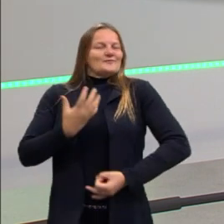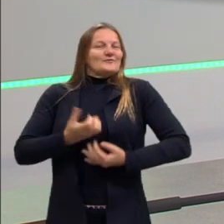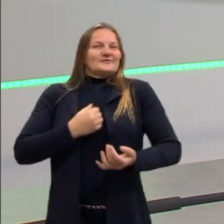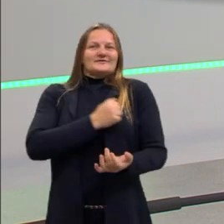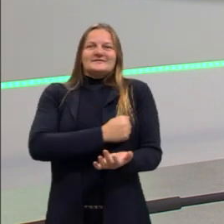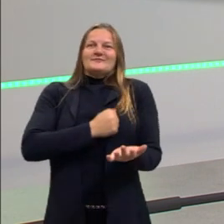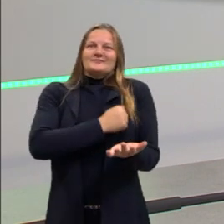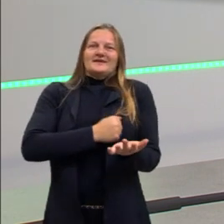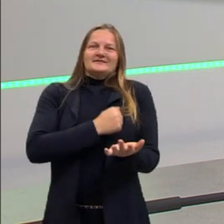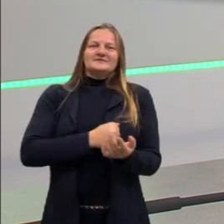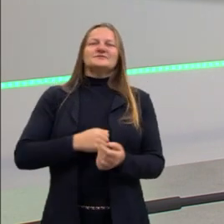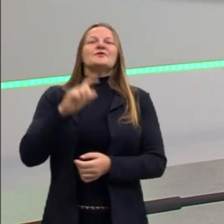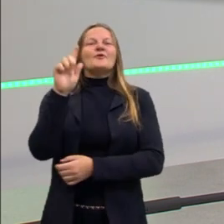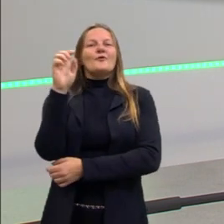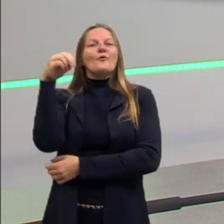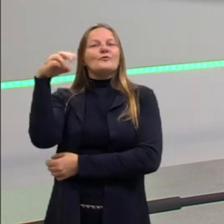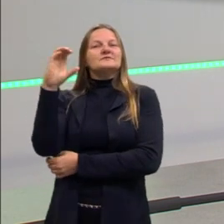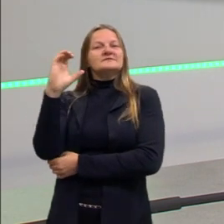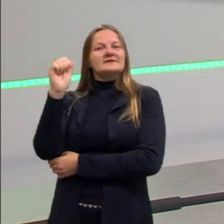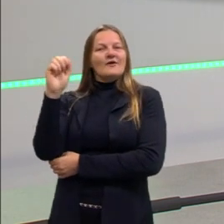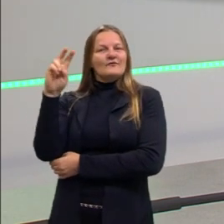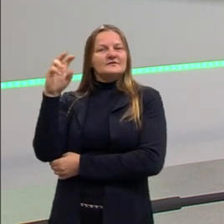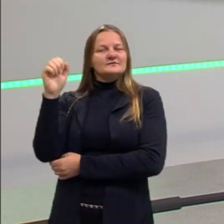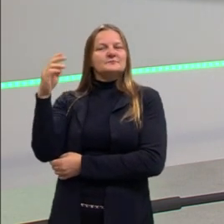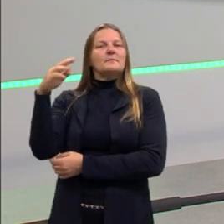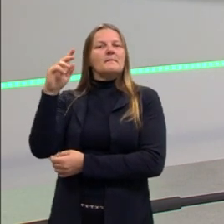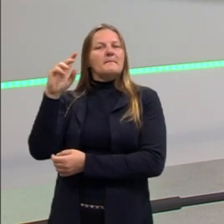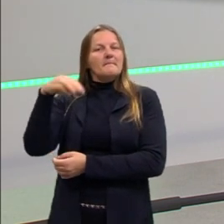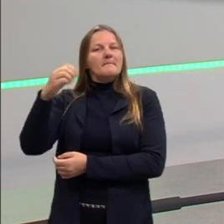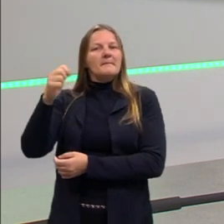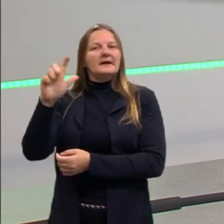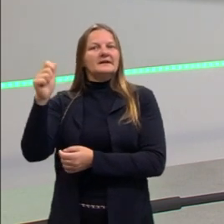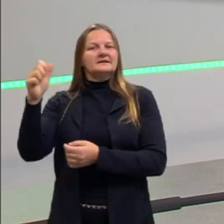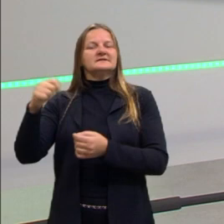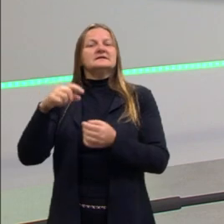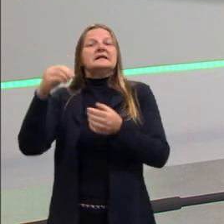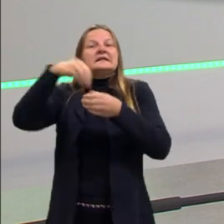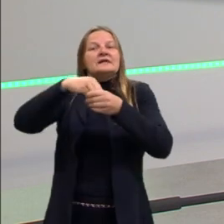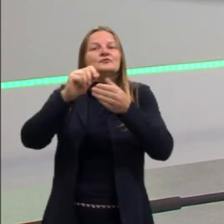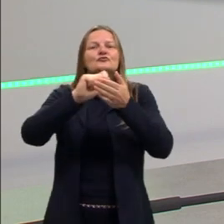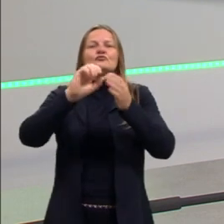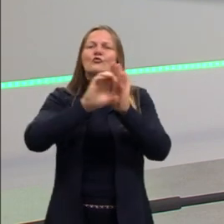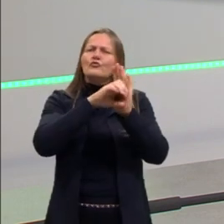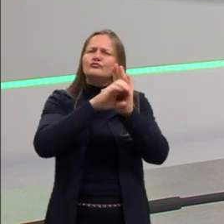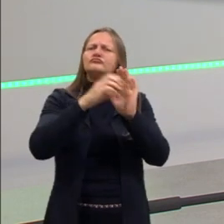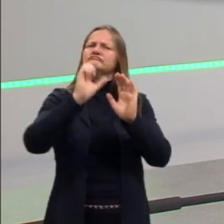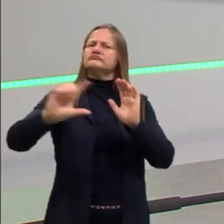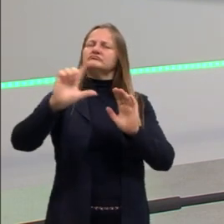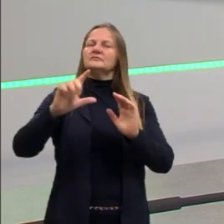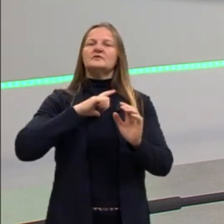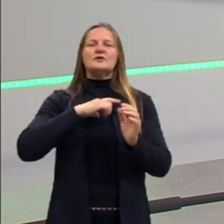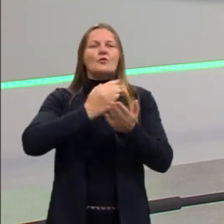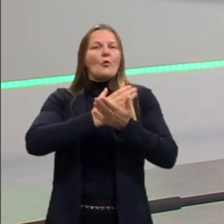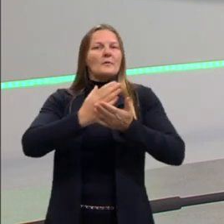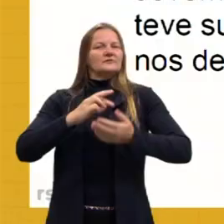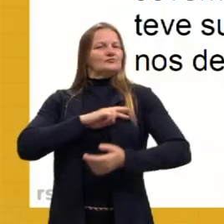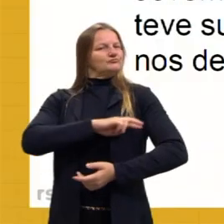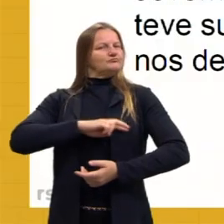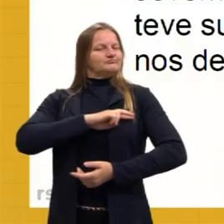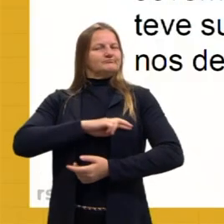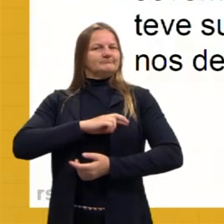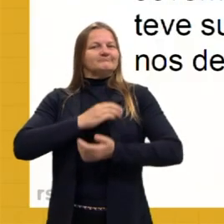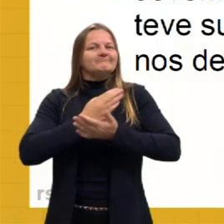e saudades então Gonçalves de Magalhães e dentro da teoria da literatura nós utilizamos para dizer que aí tem início o